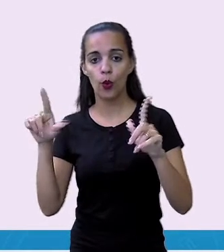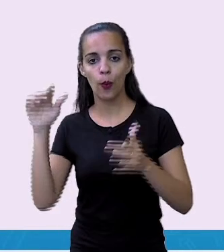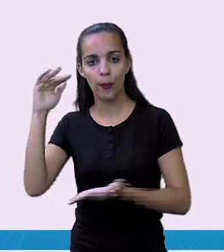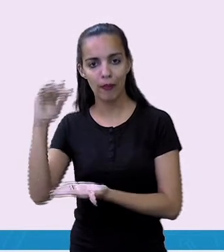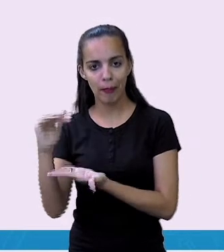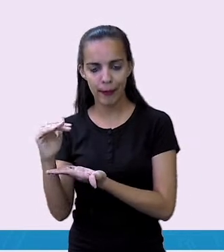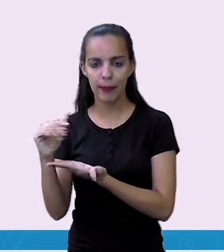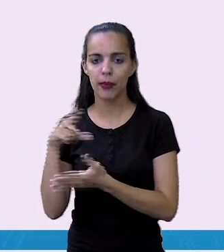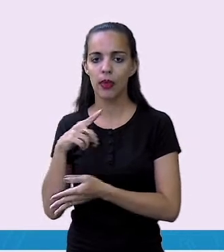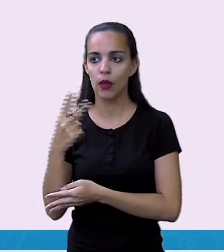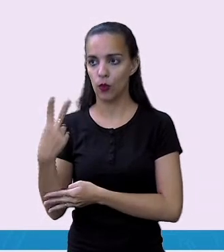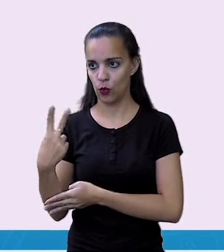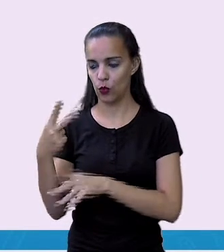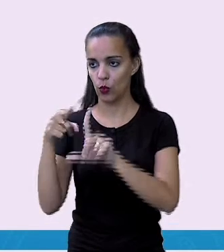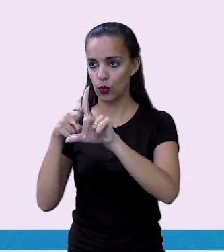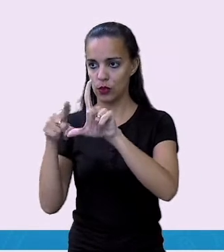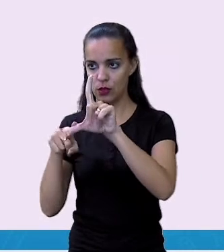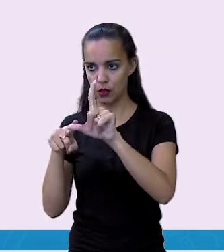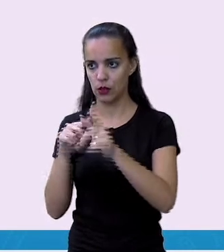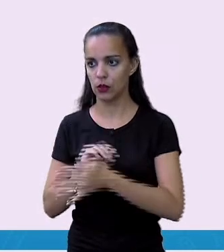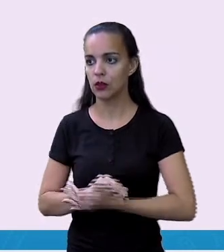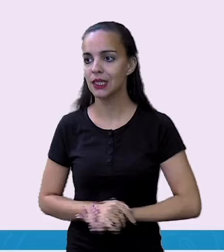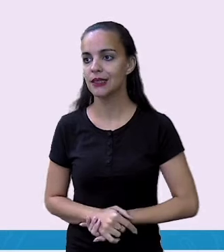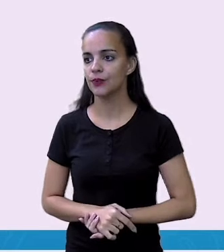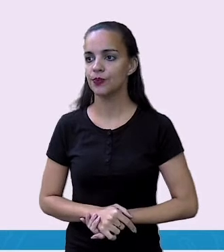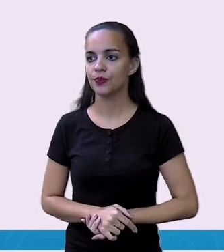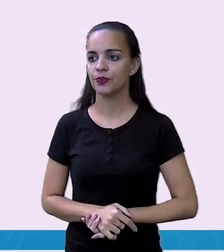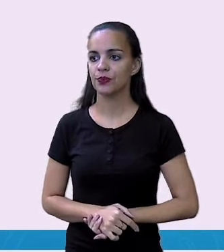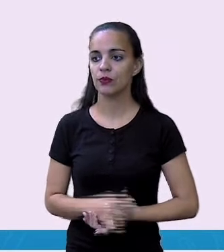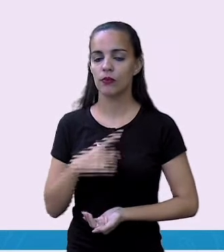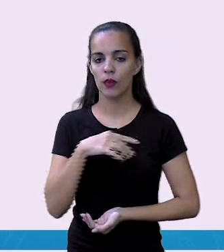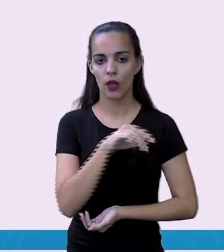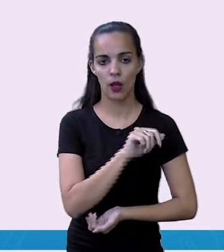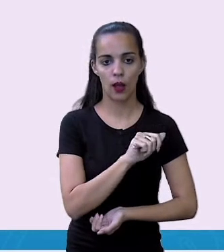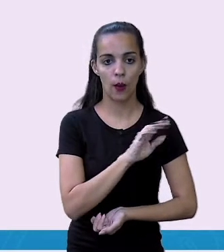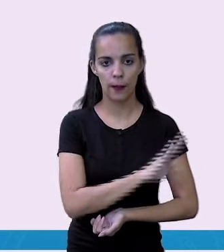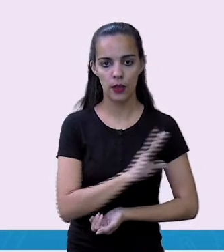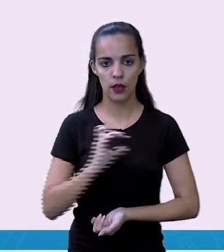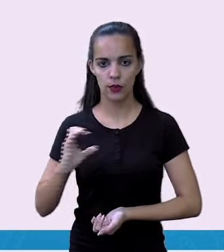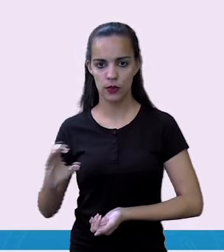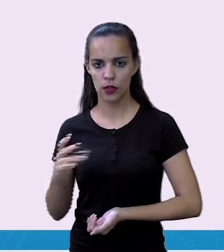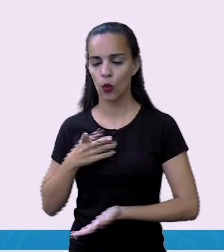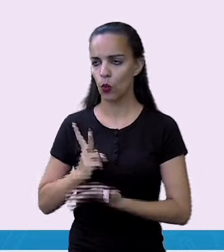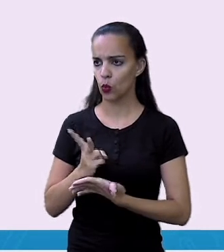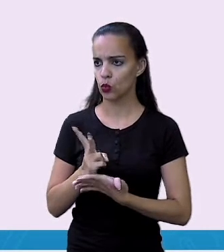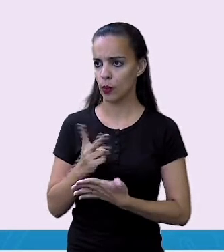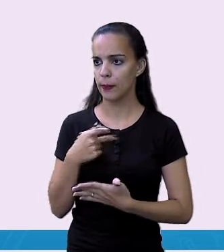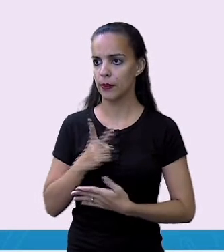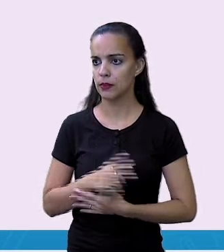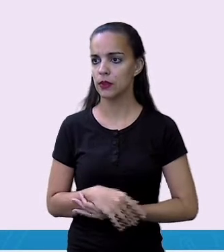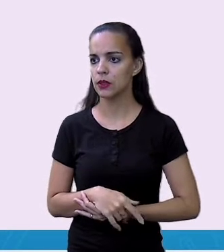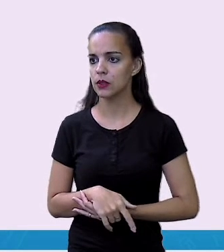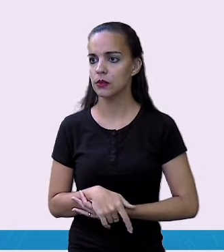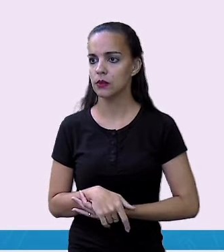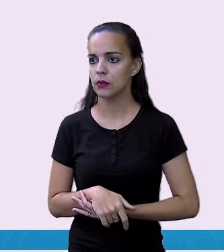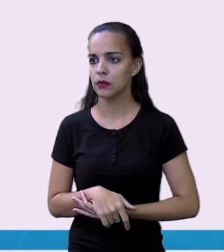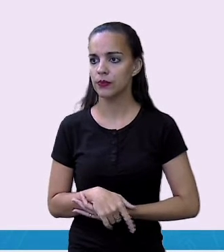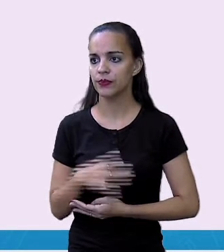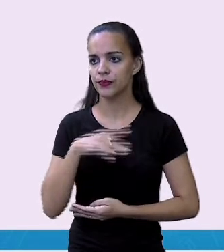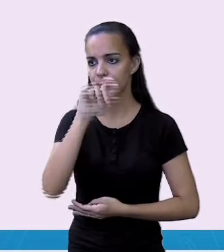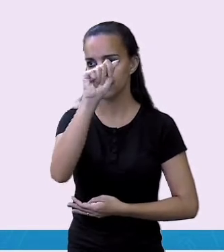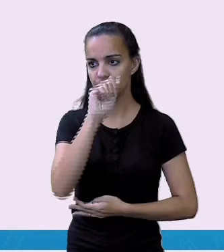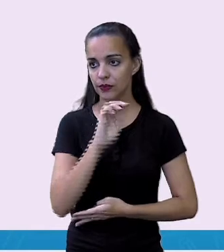meu ângulo, por ser um triângulo isósceles, os ângulos da base são iguais. Então, eu tenho o ângulo A e o